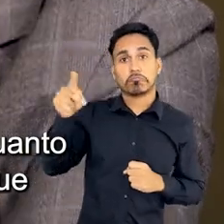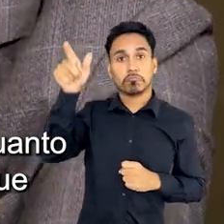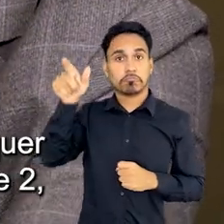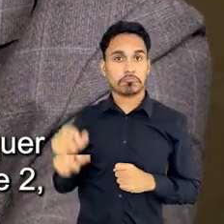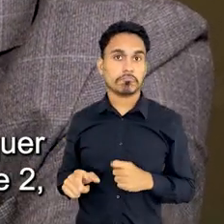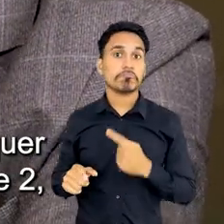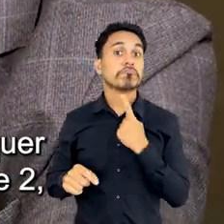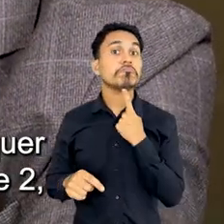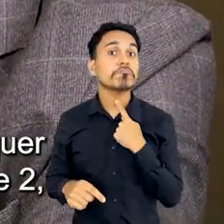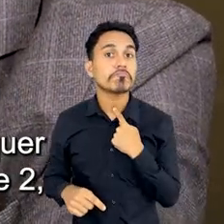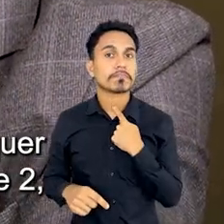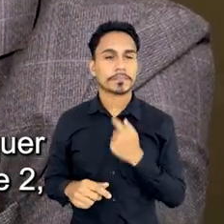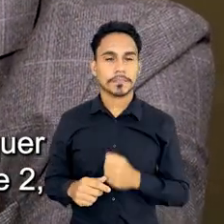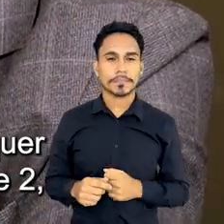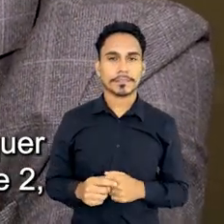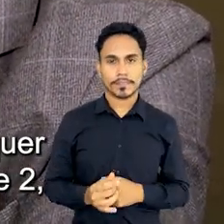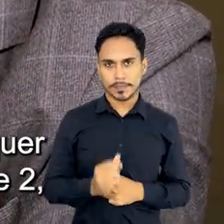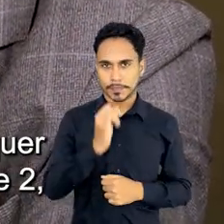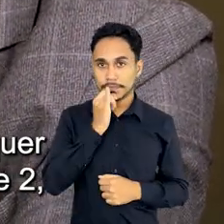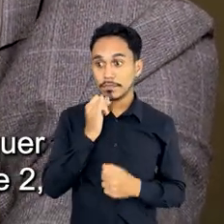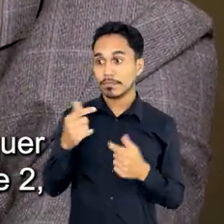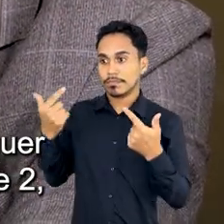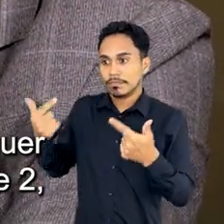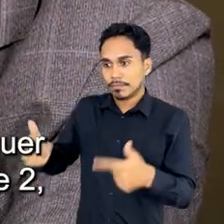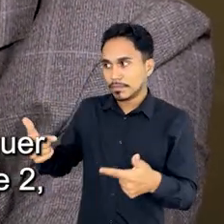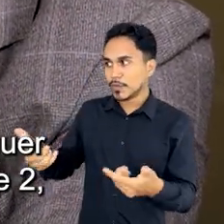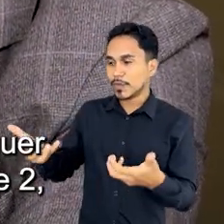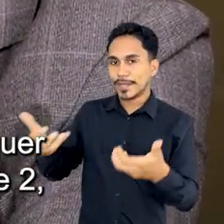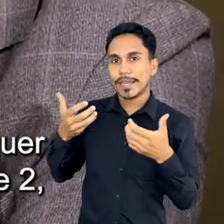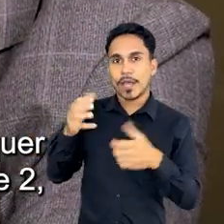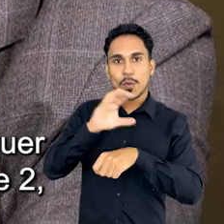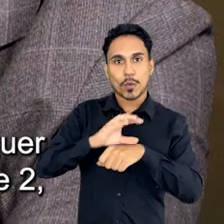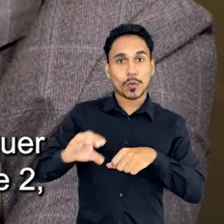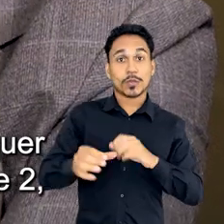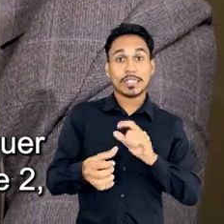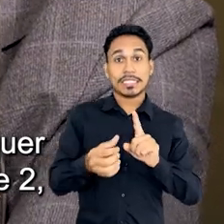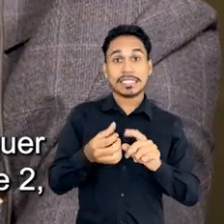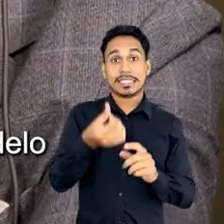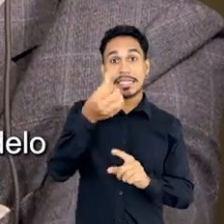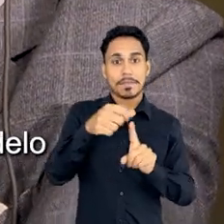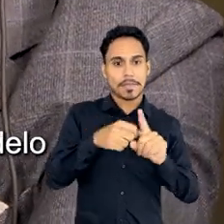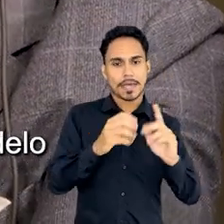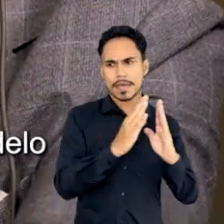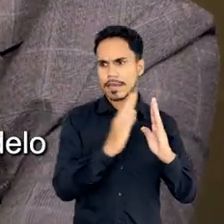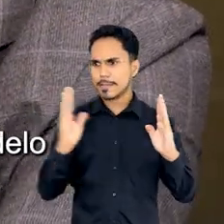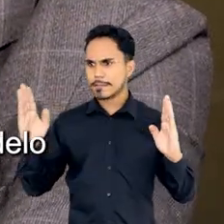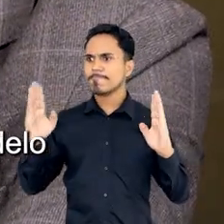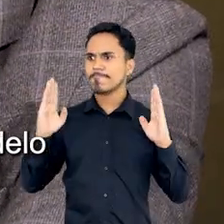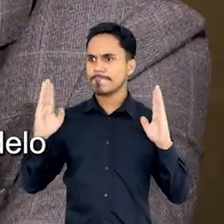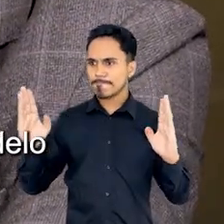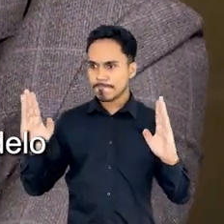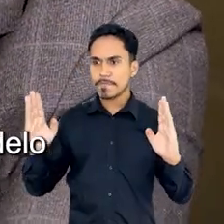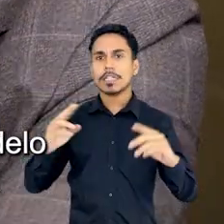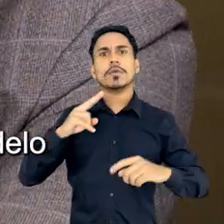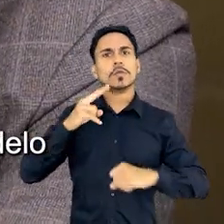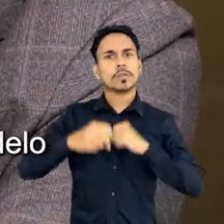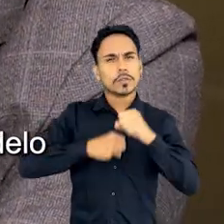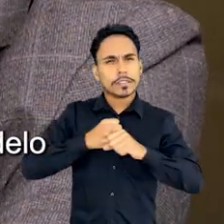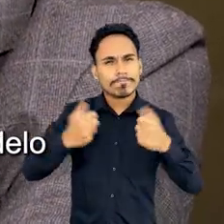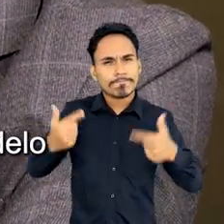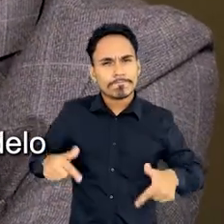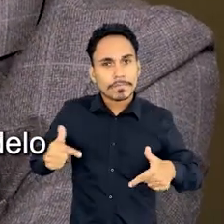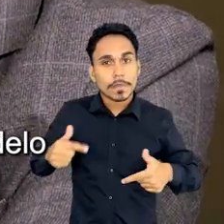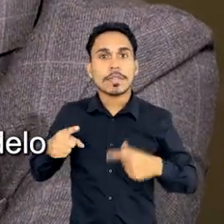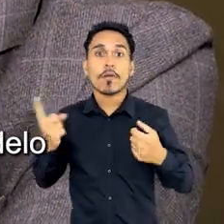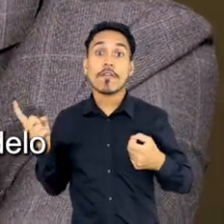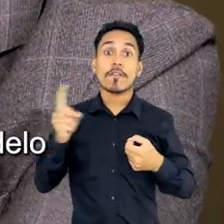concorda que pode ter um um jovem ou um trabalhador que quer fazer um curso de 6 meses trabalhar durante 2 3 anos depois voltar para concluir nesse modelo ele